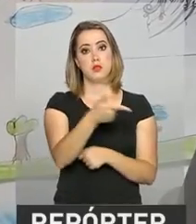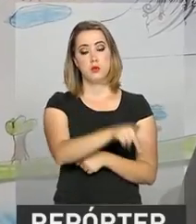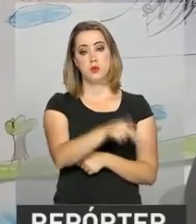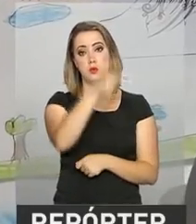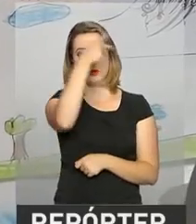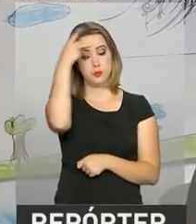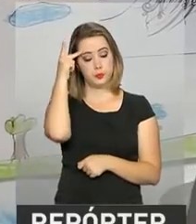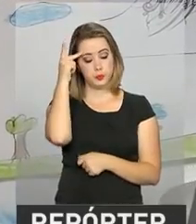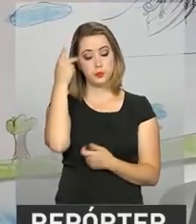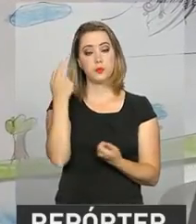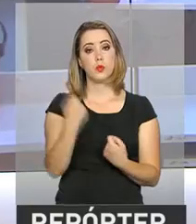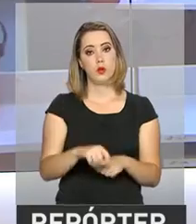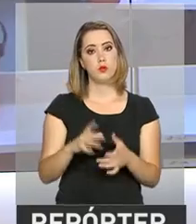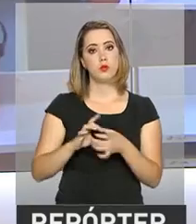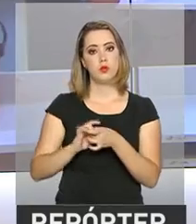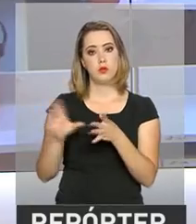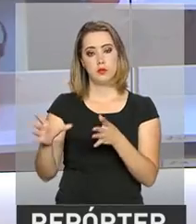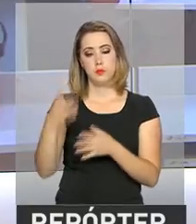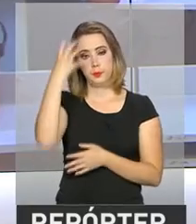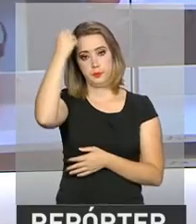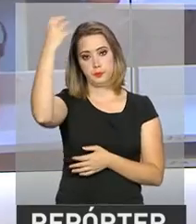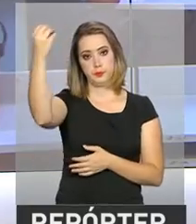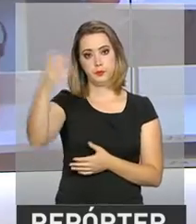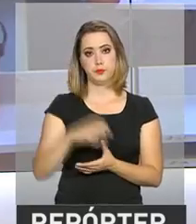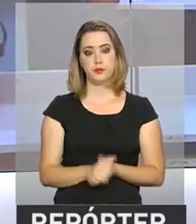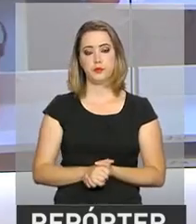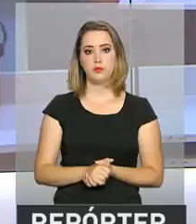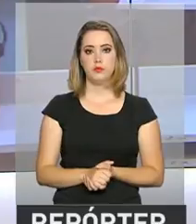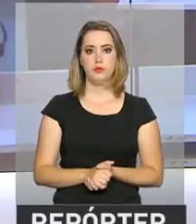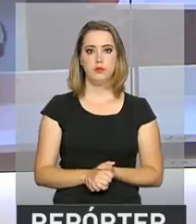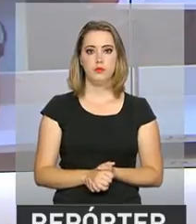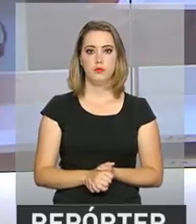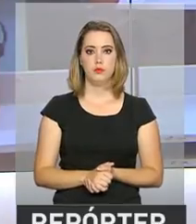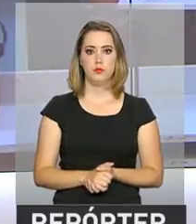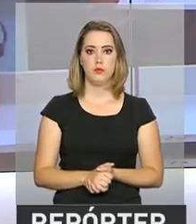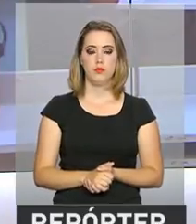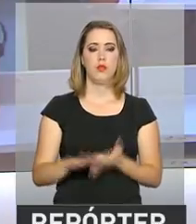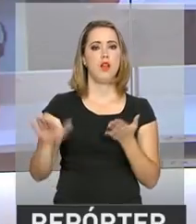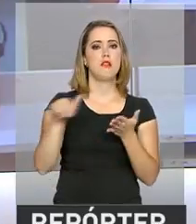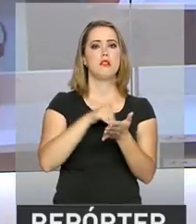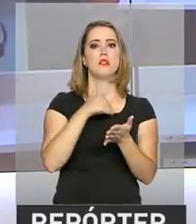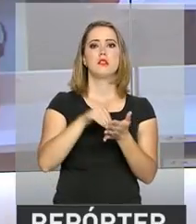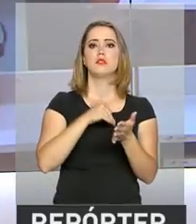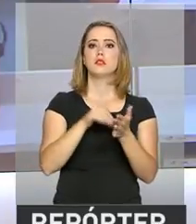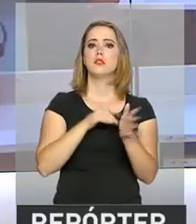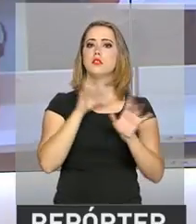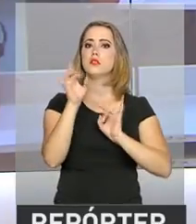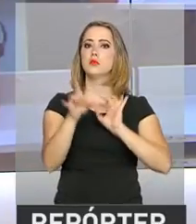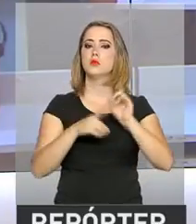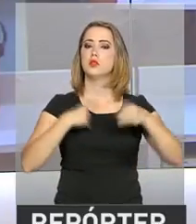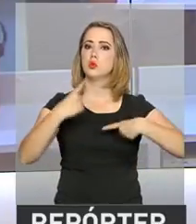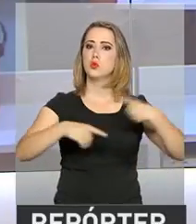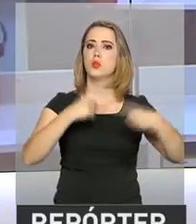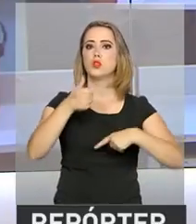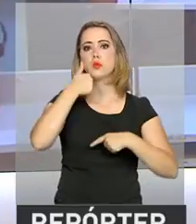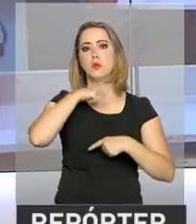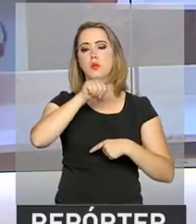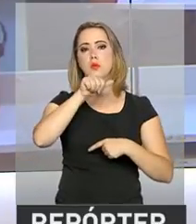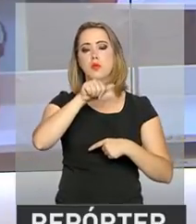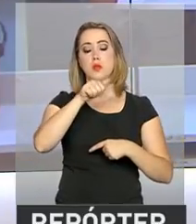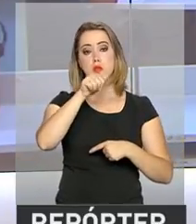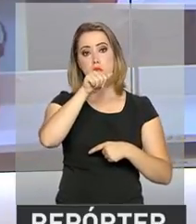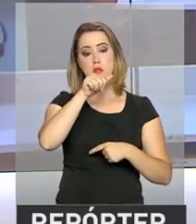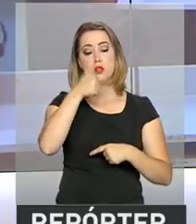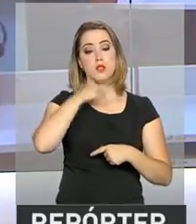a viagem ao exterior a secretaria especial de políticas para as mulheres manifestou repúdio ao crime que